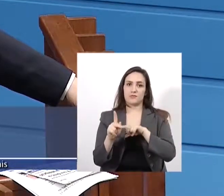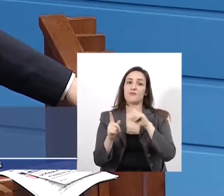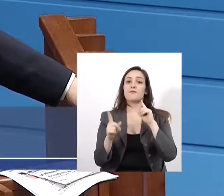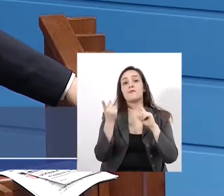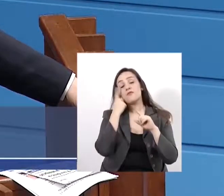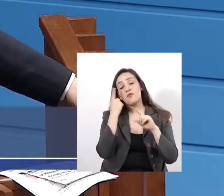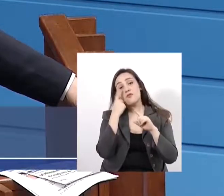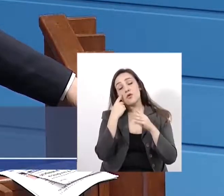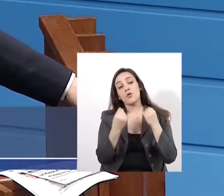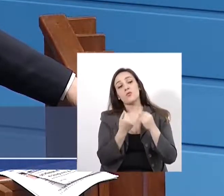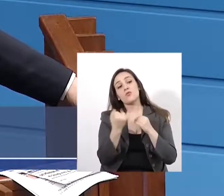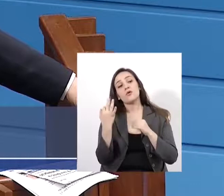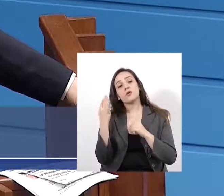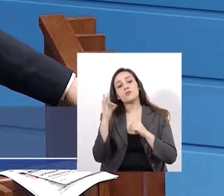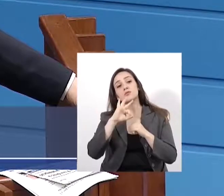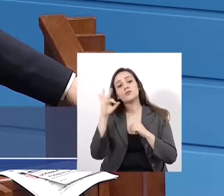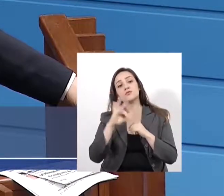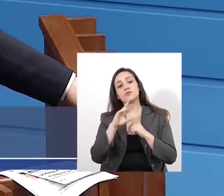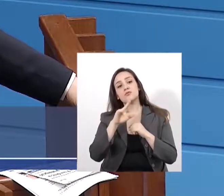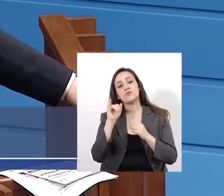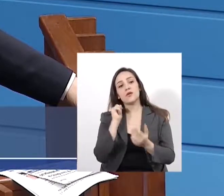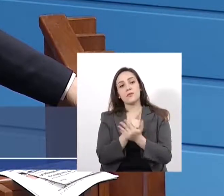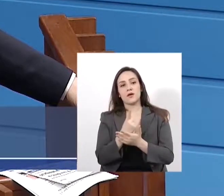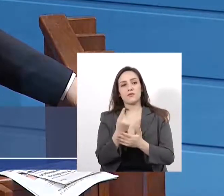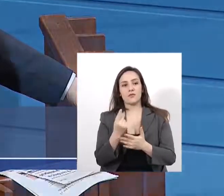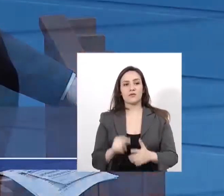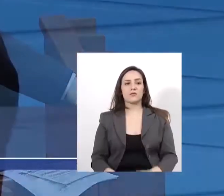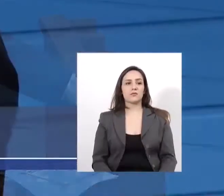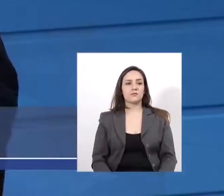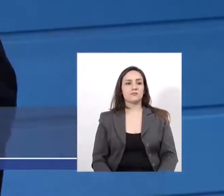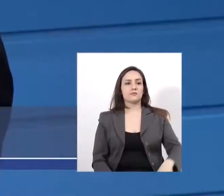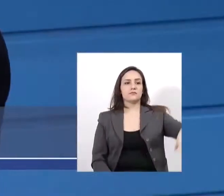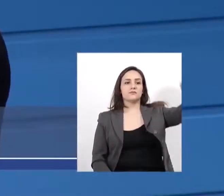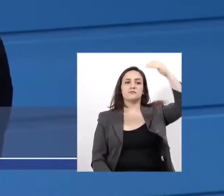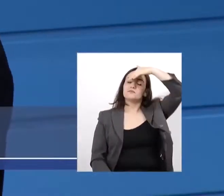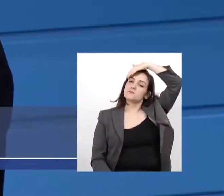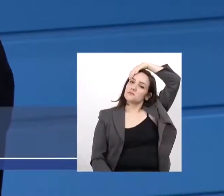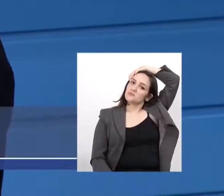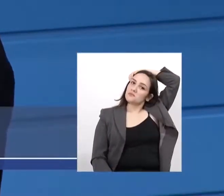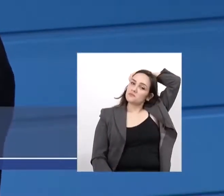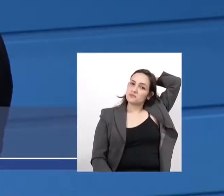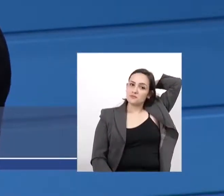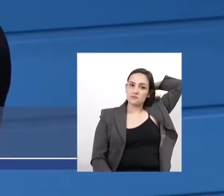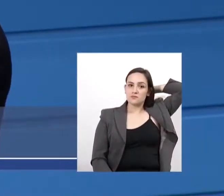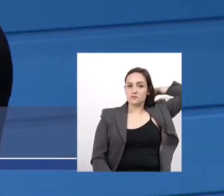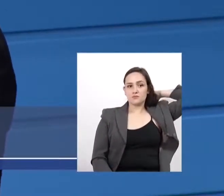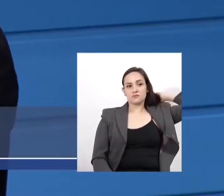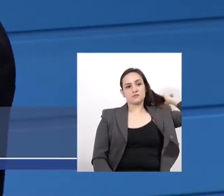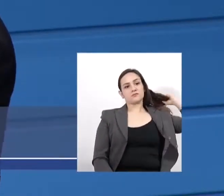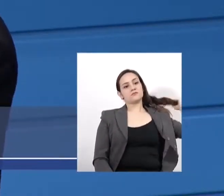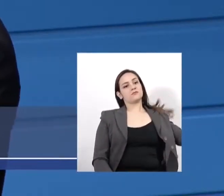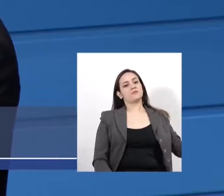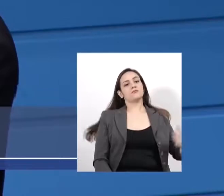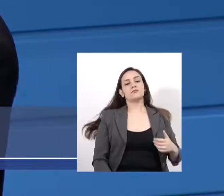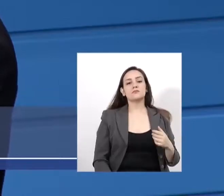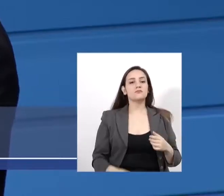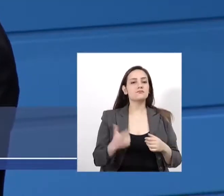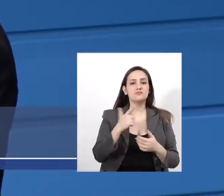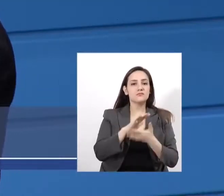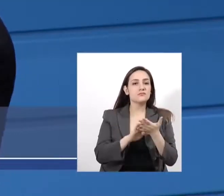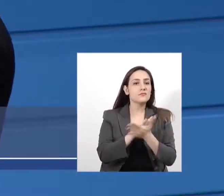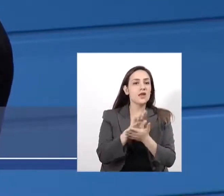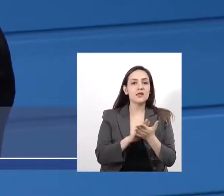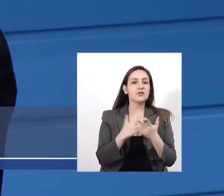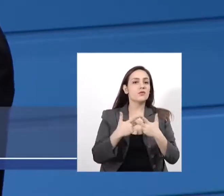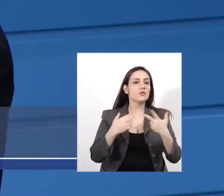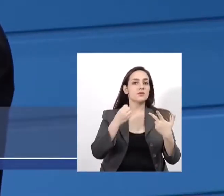de aposentar, deputado Pedro Kemp. Então eu fico muito preocupado, muito preocupado. Você não vê nenhum número, nenhum índice até agora, eu não